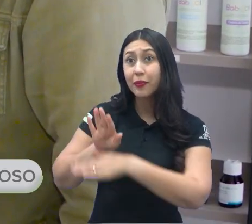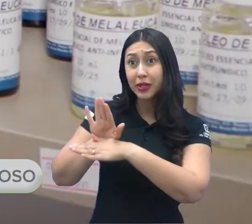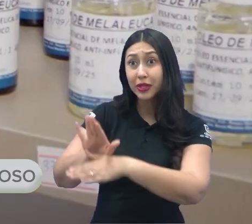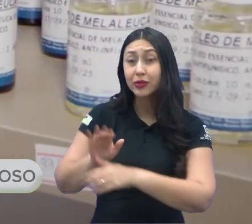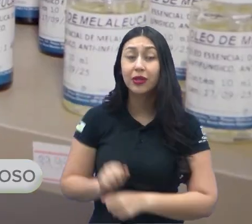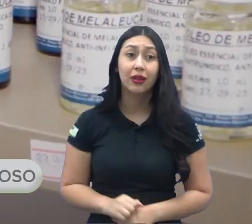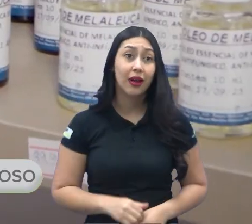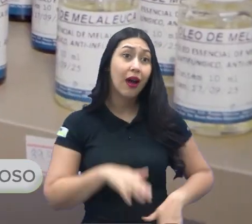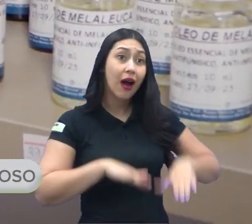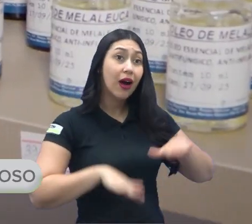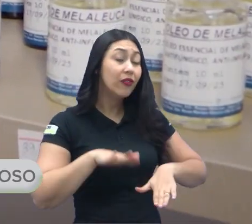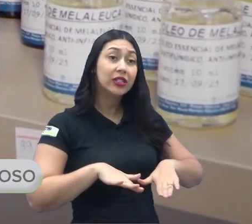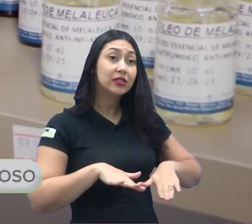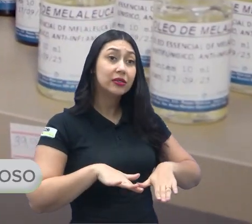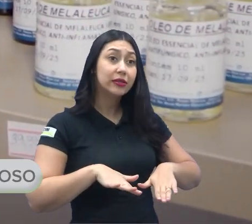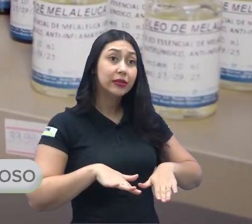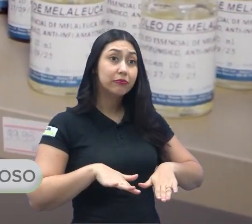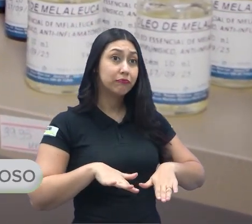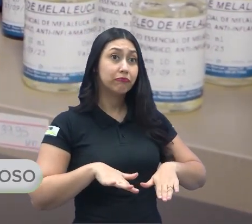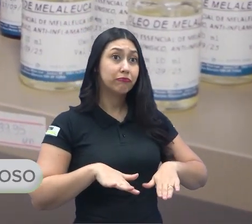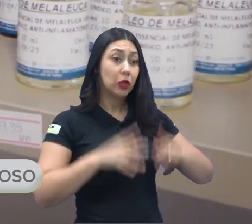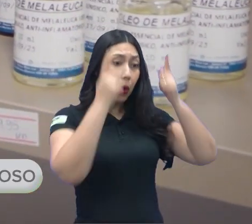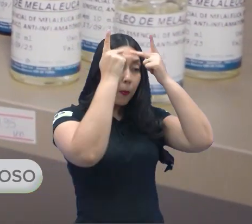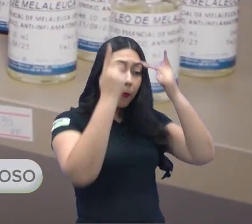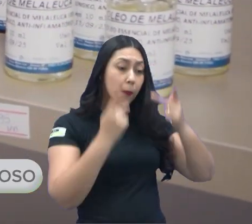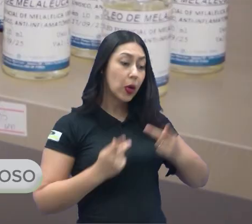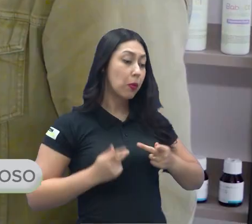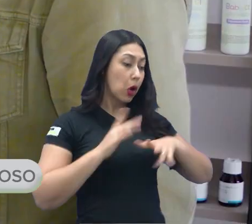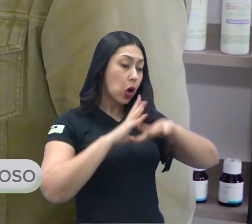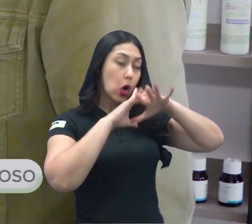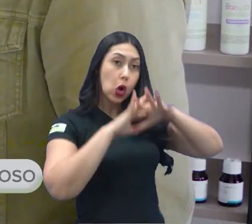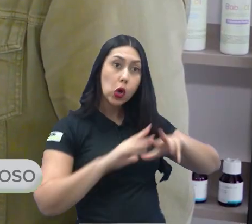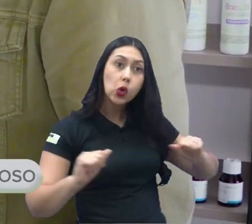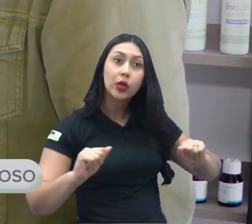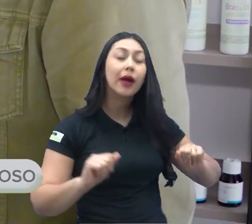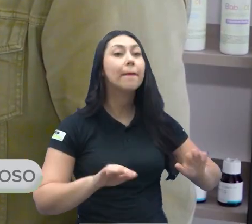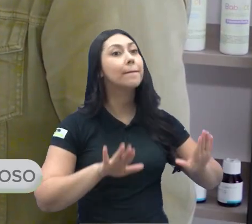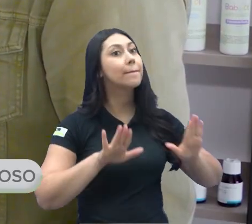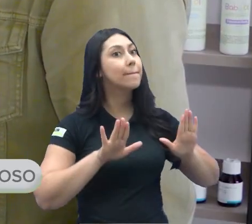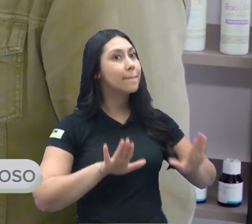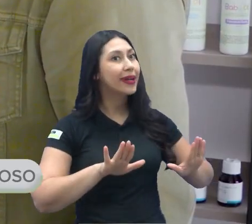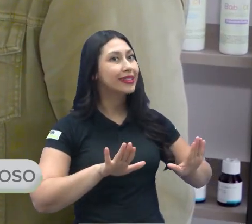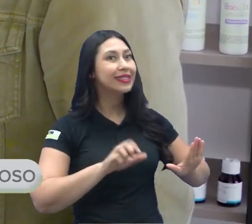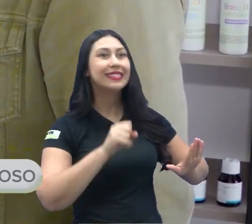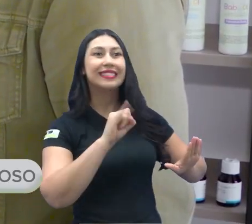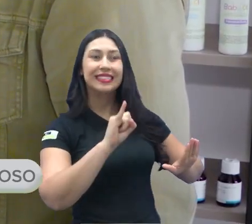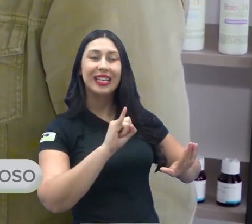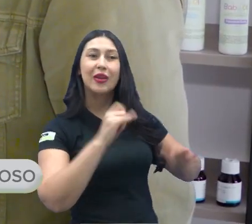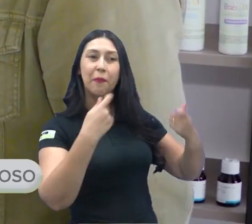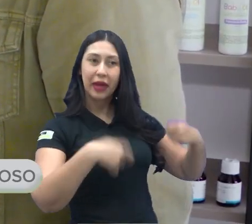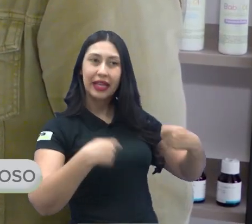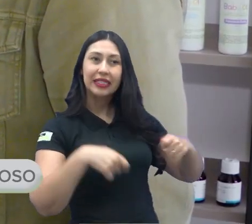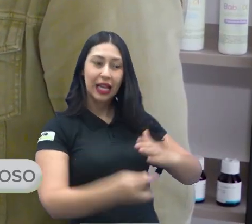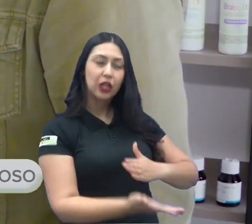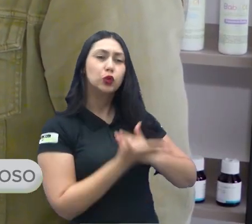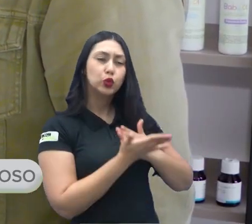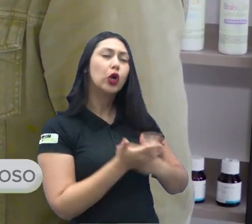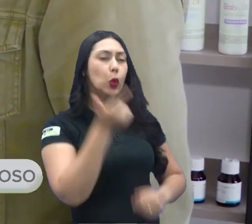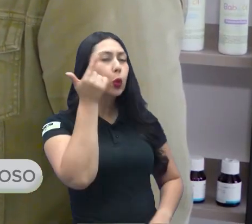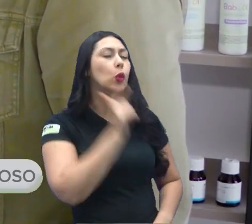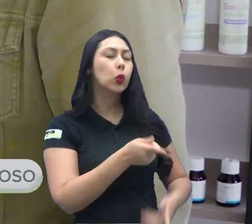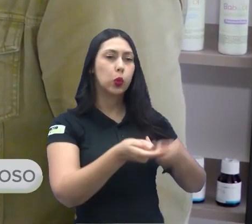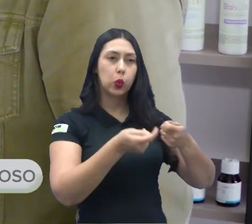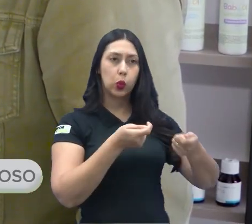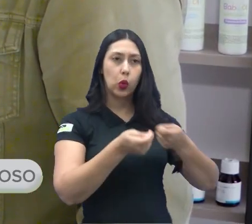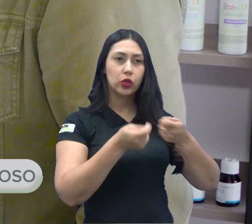ele se cura por si só, que é o eflúvio telógeno que a gente chama. Mas se não for, a gente consegue controlar sim esse quadro e aí o